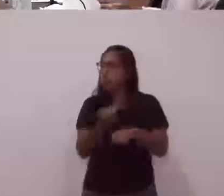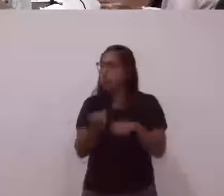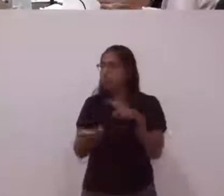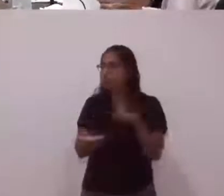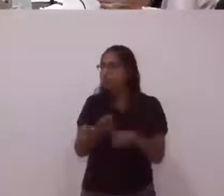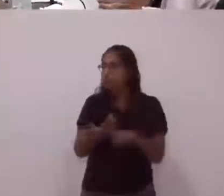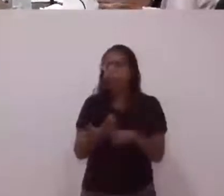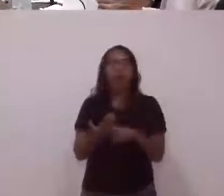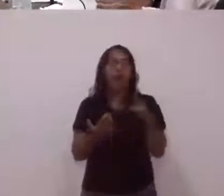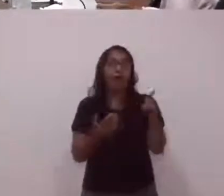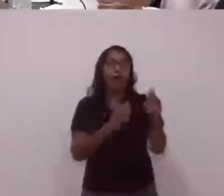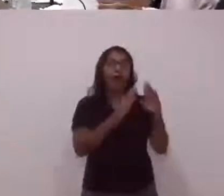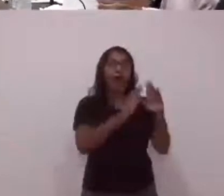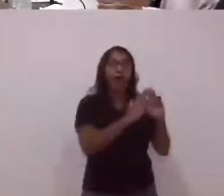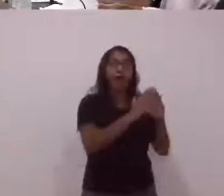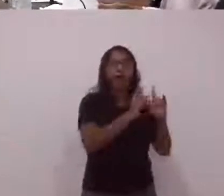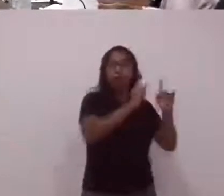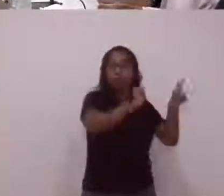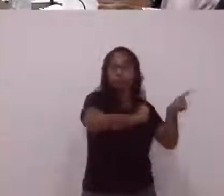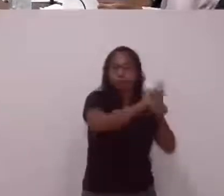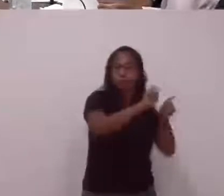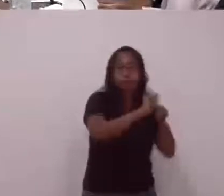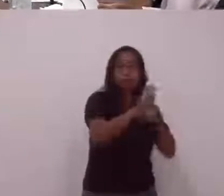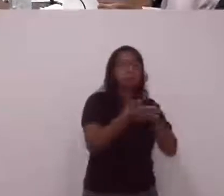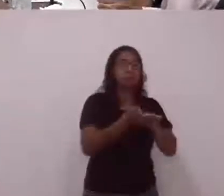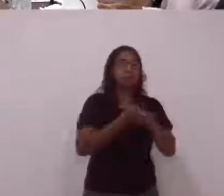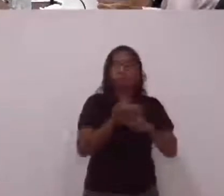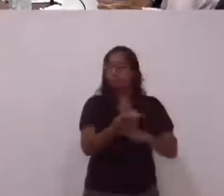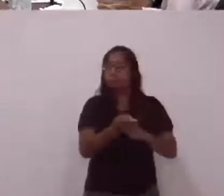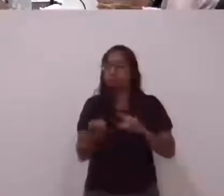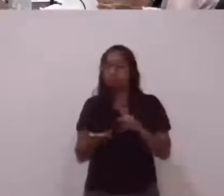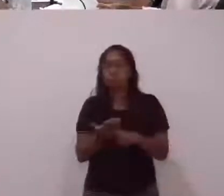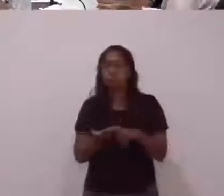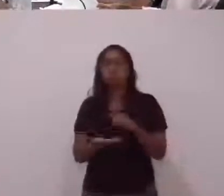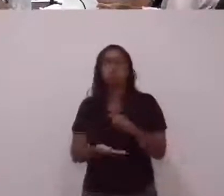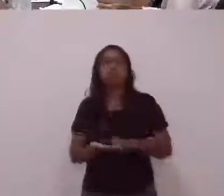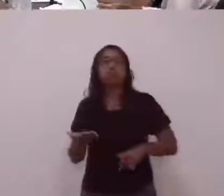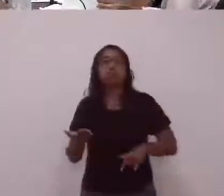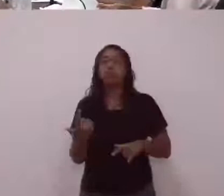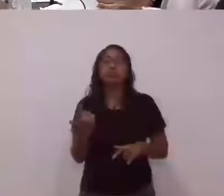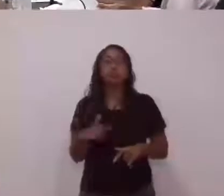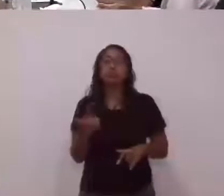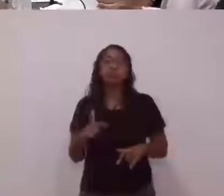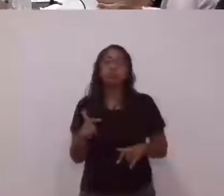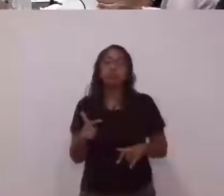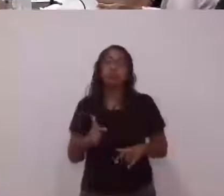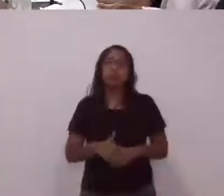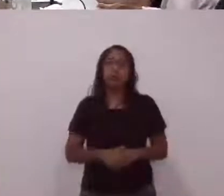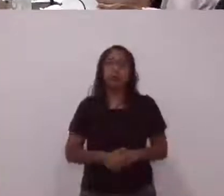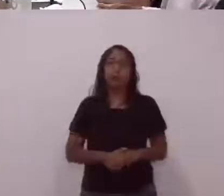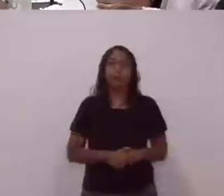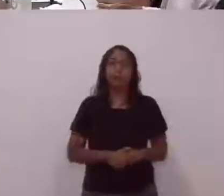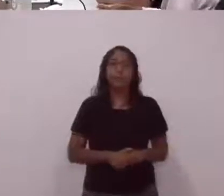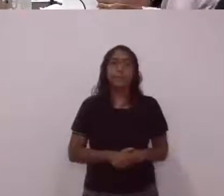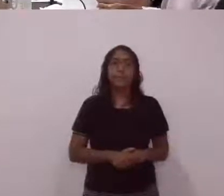imóvel. A PM. Cópia do Decreto Estadual nº 36.763, de 1993,